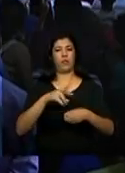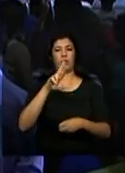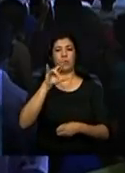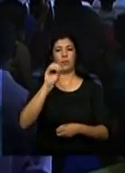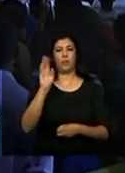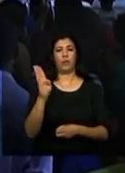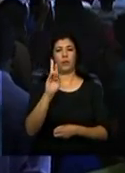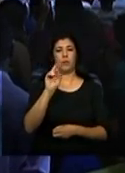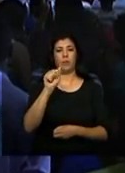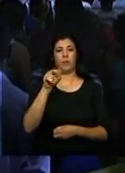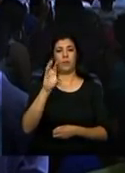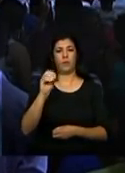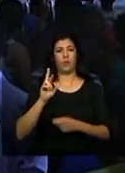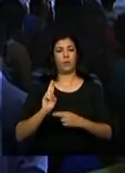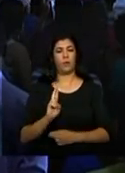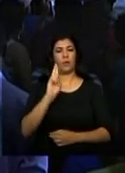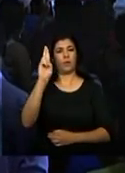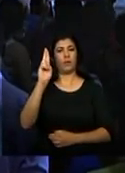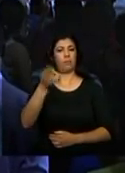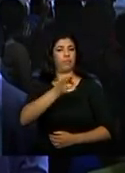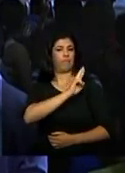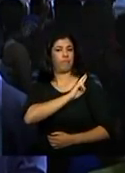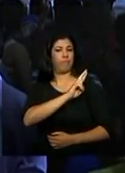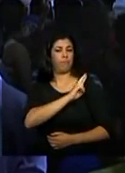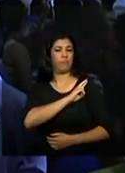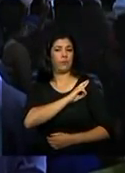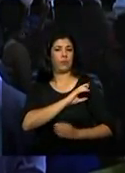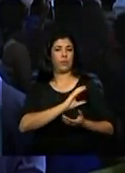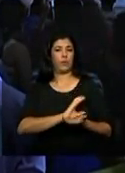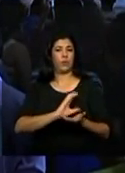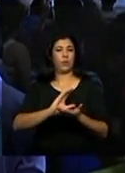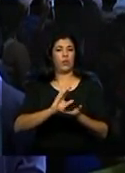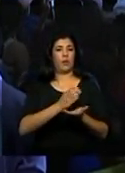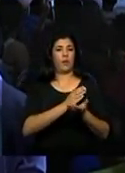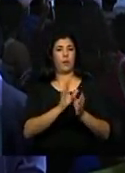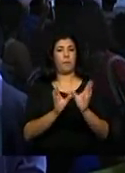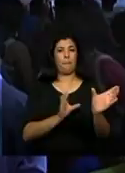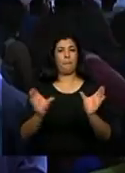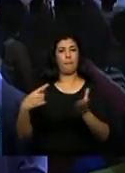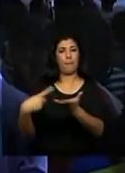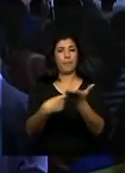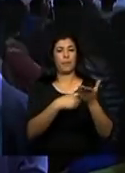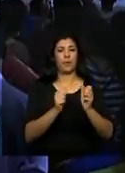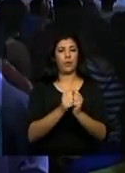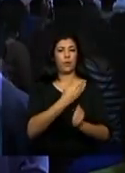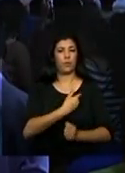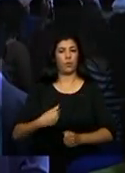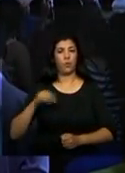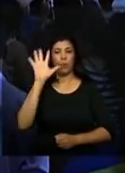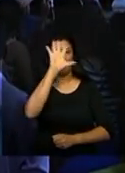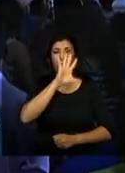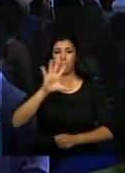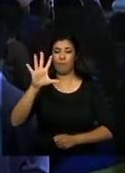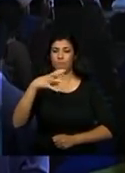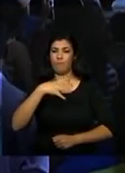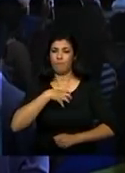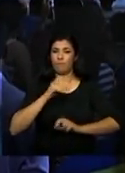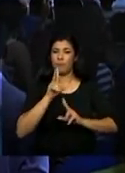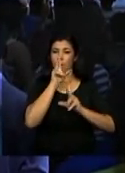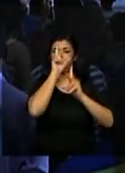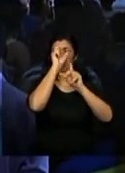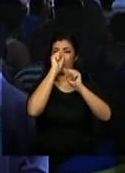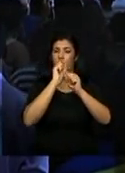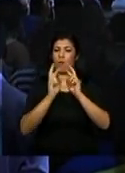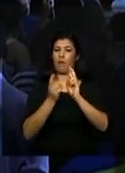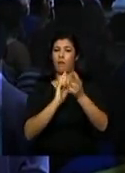o compromisso compartilhado com o Governo Federal, no sentido de fortalecer a rede